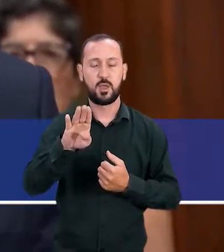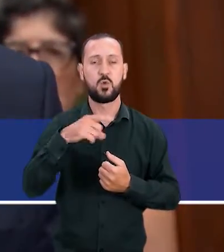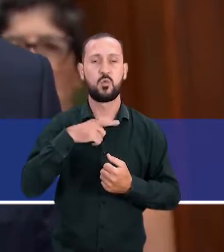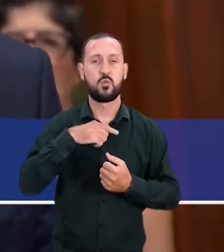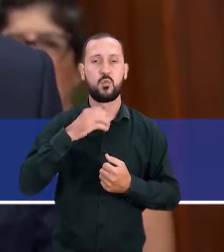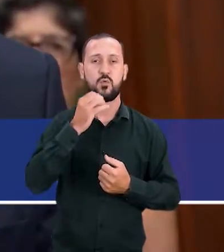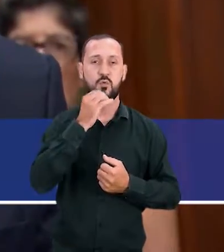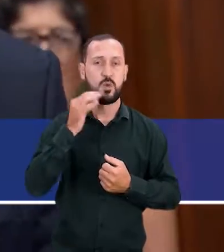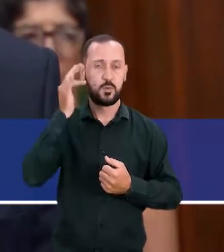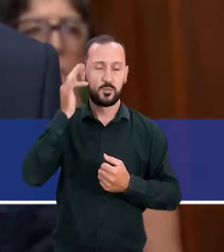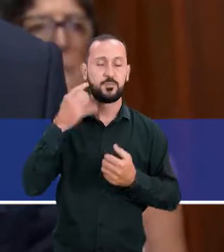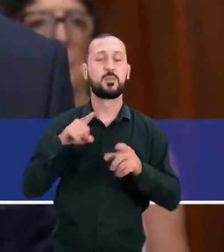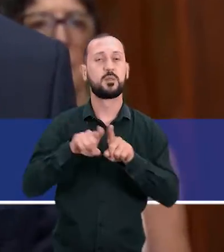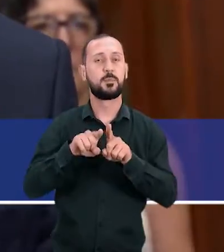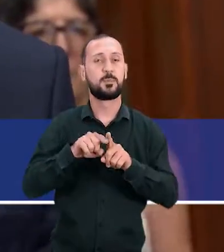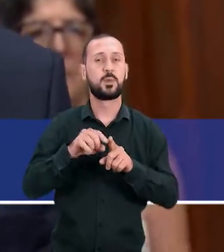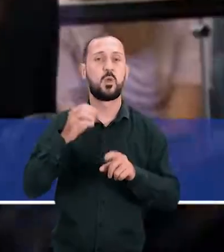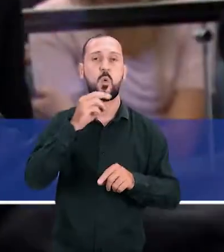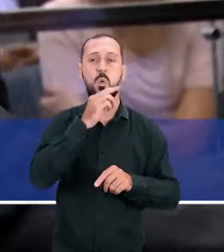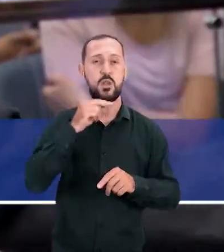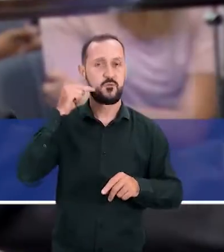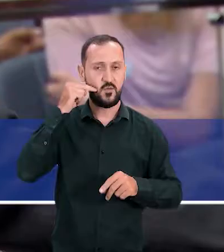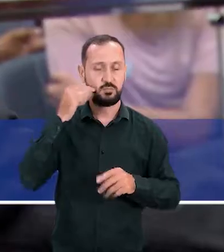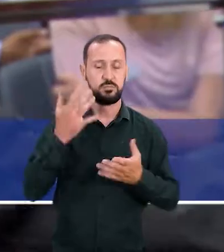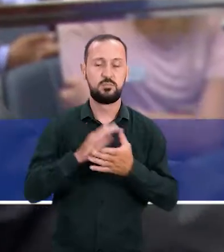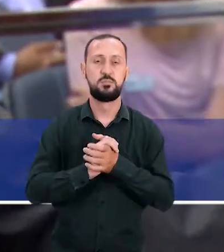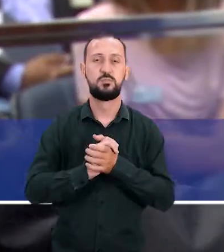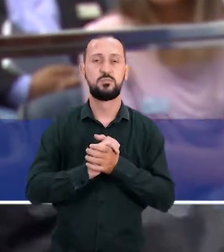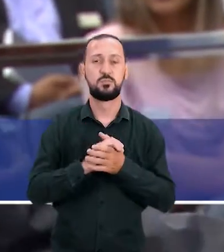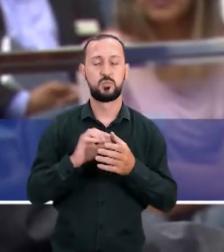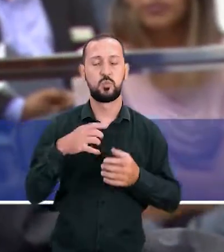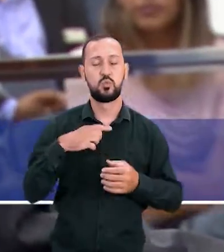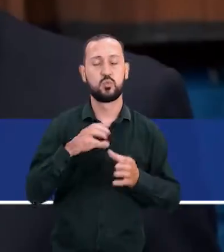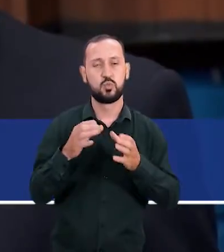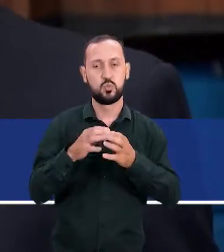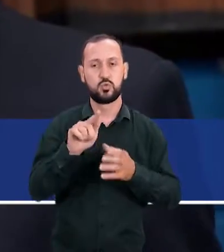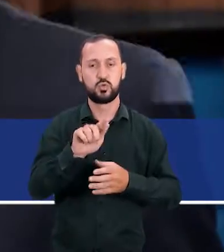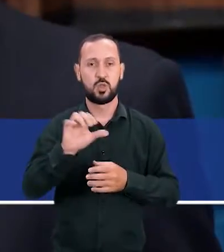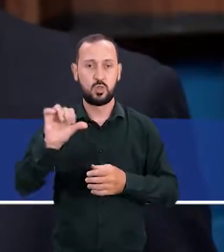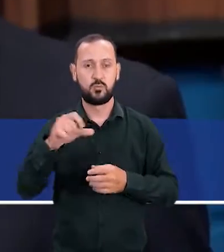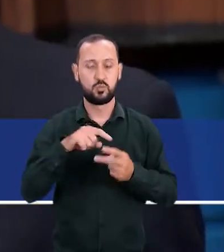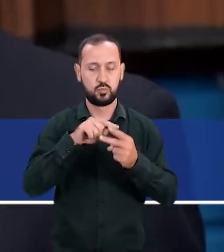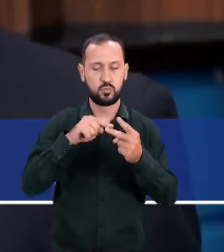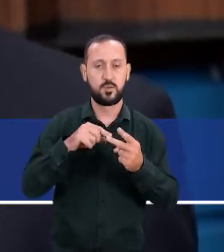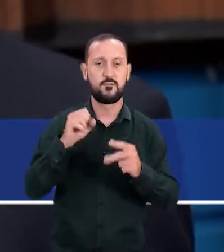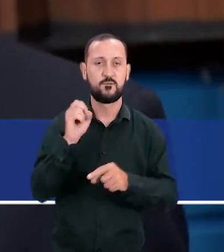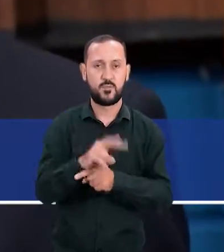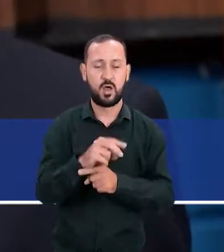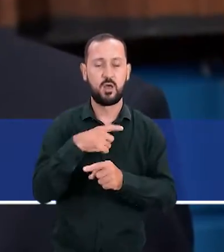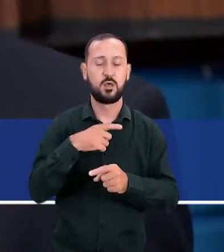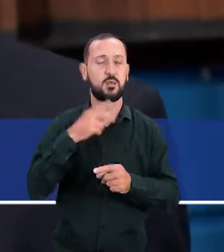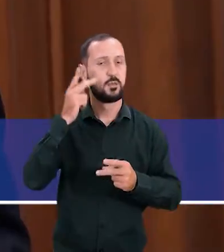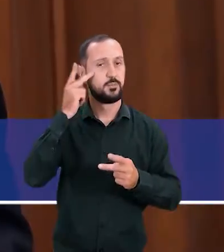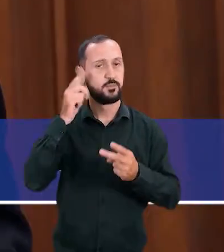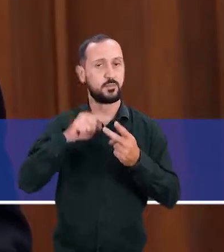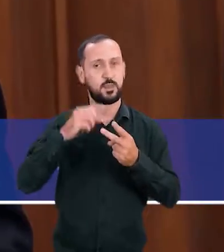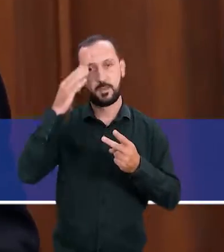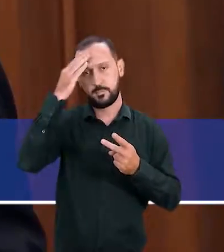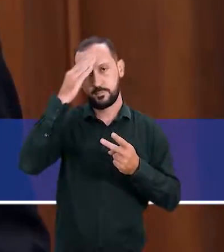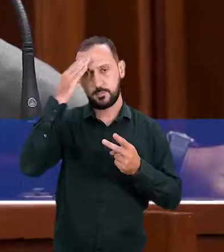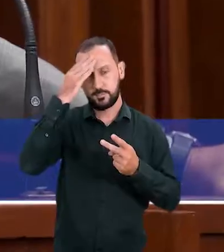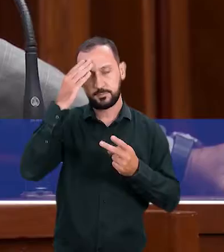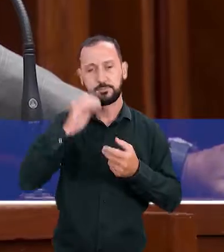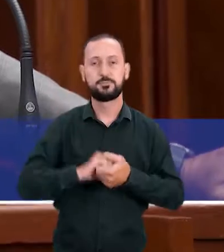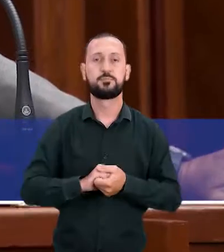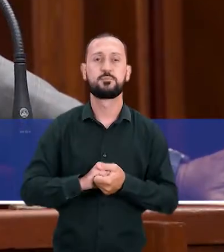PSDB, foram indicados Felipe Orro como titular e Onevan de Matos como suplente. O G9, com o direito a 2 vagas, indicou Pedro